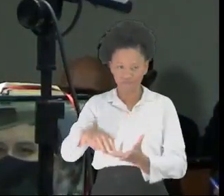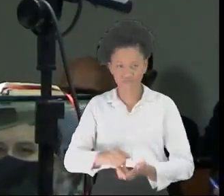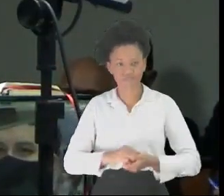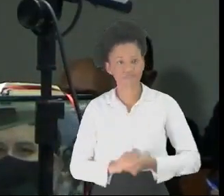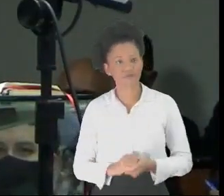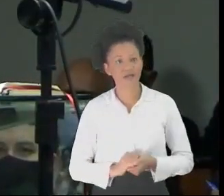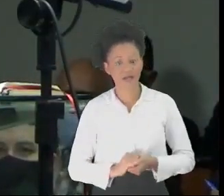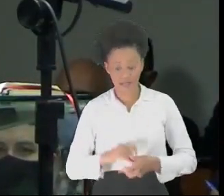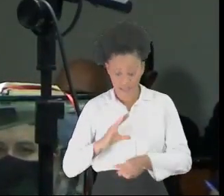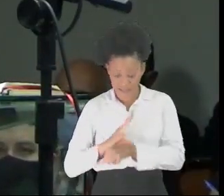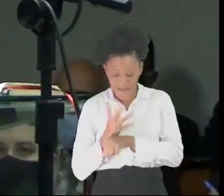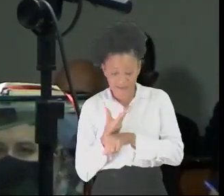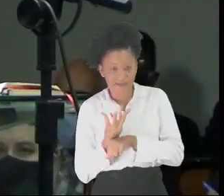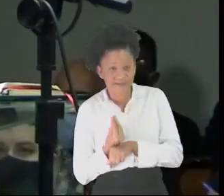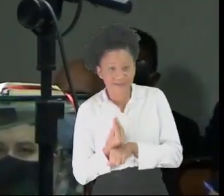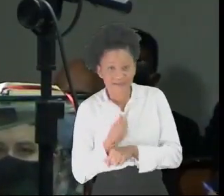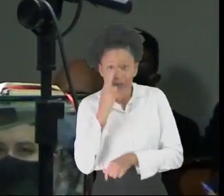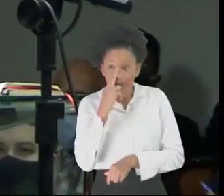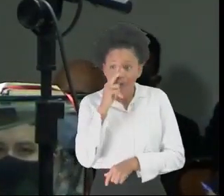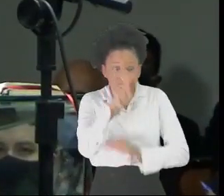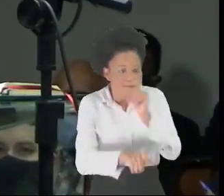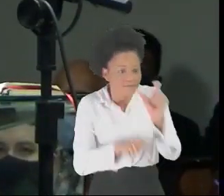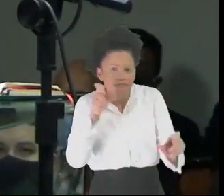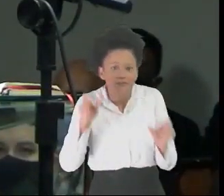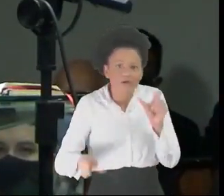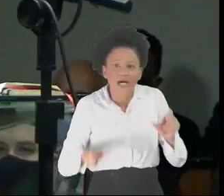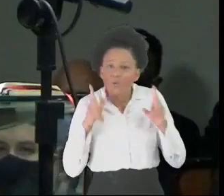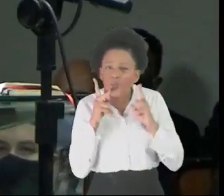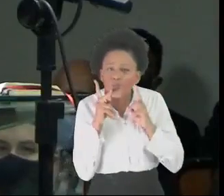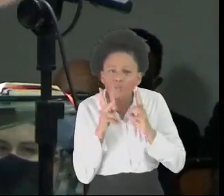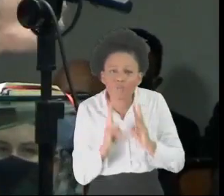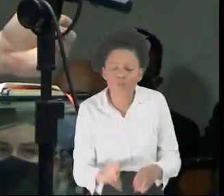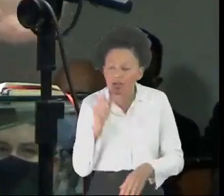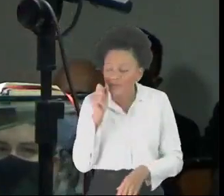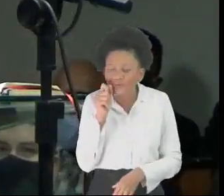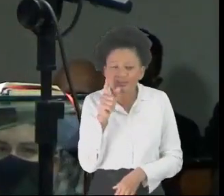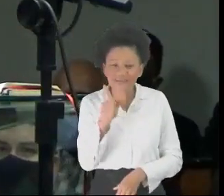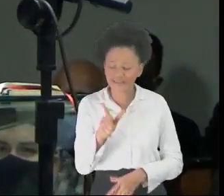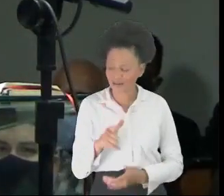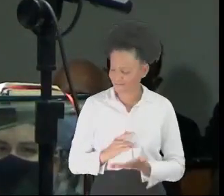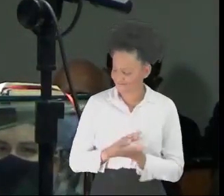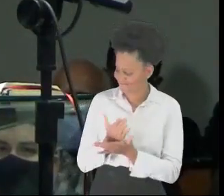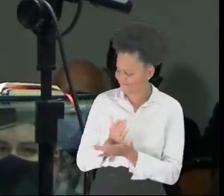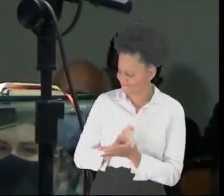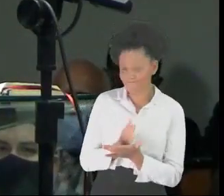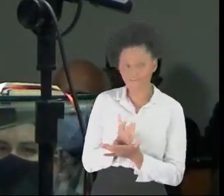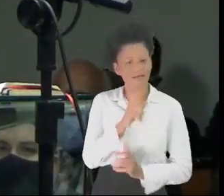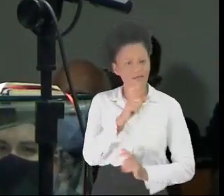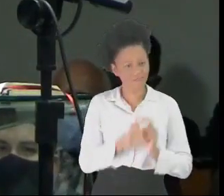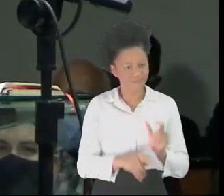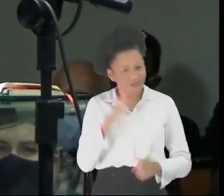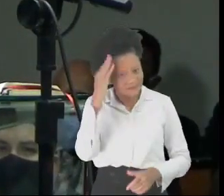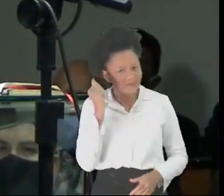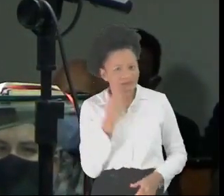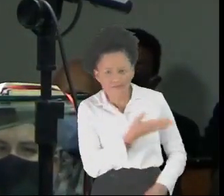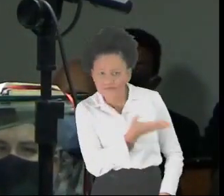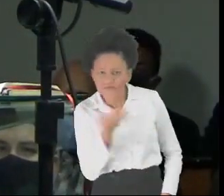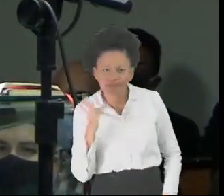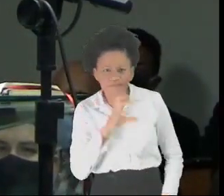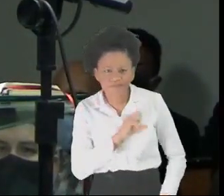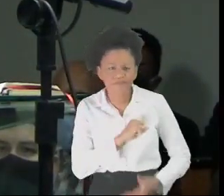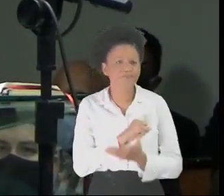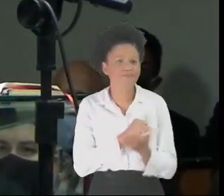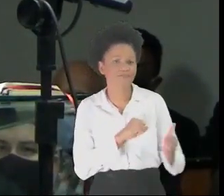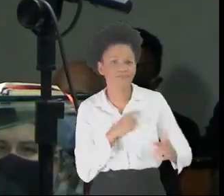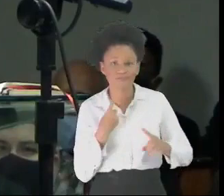A igreja na terra, irmão, ela é um sal que está incomodando. Os irmãos sabiam disso, irmãos amados? Porque